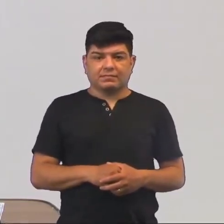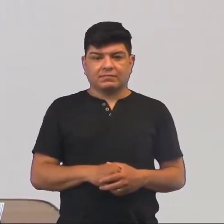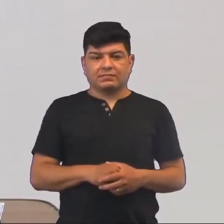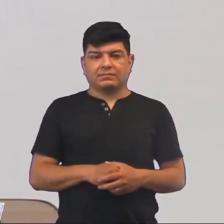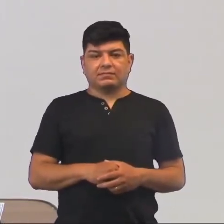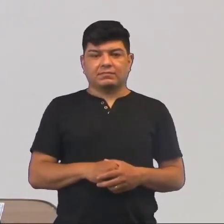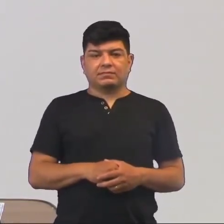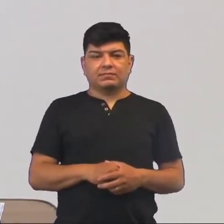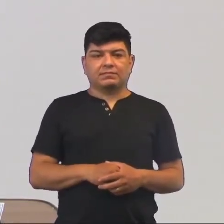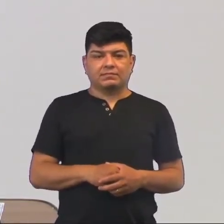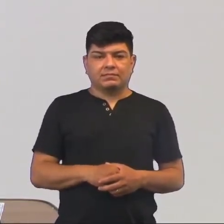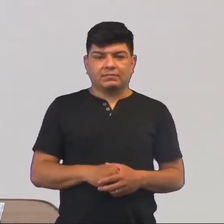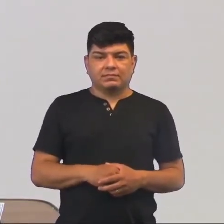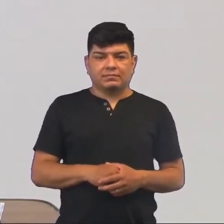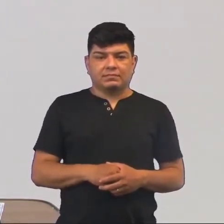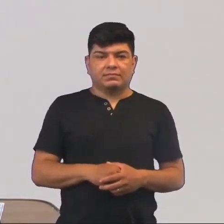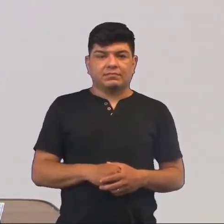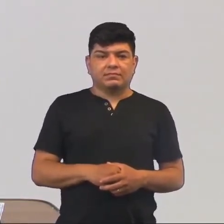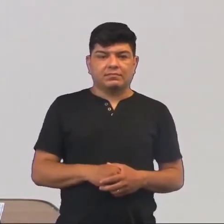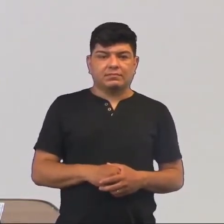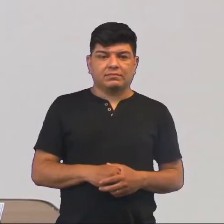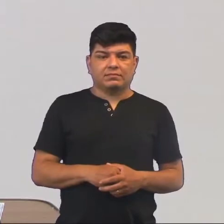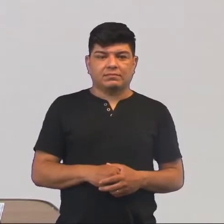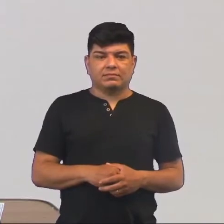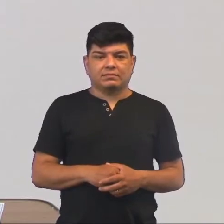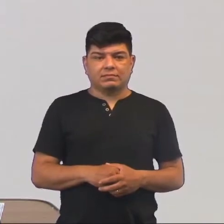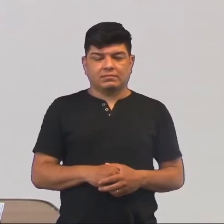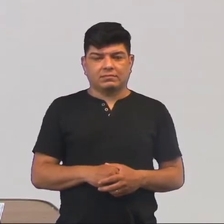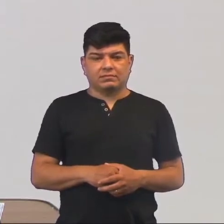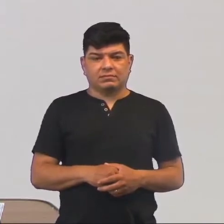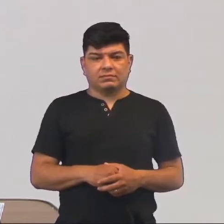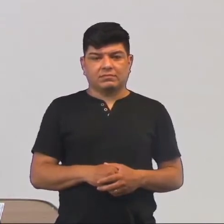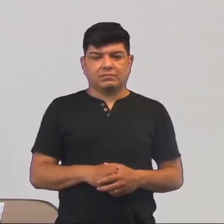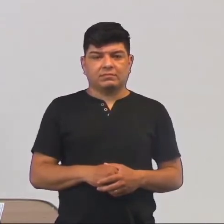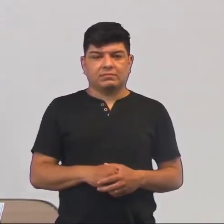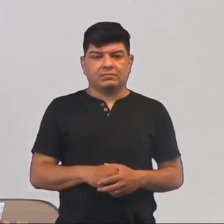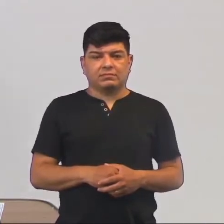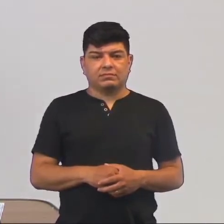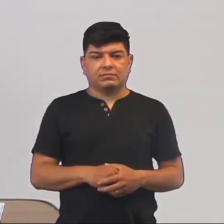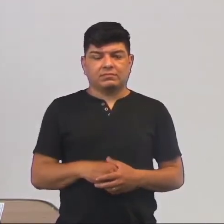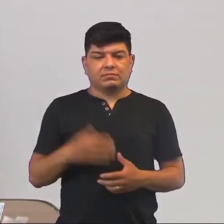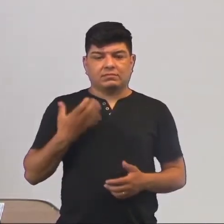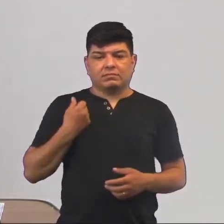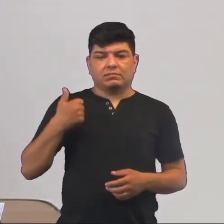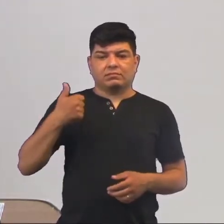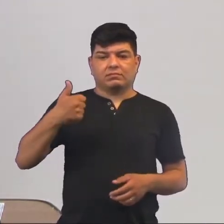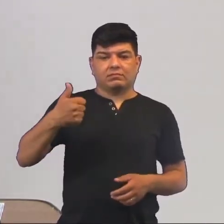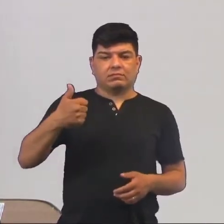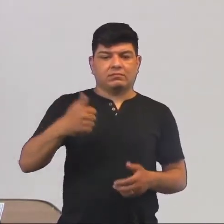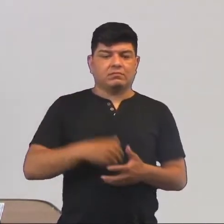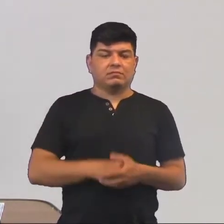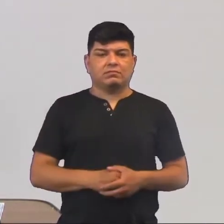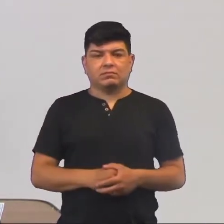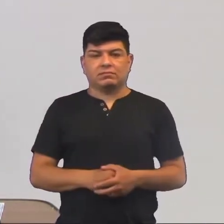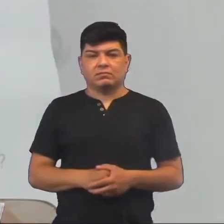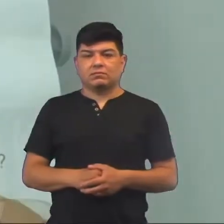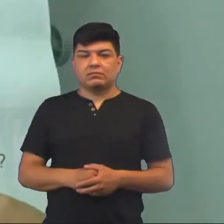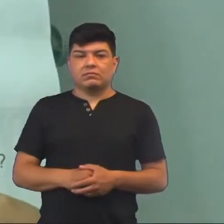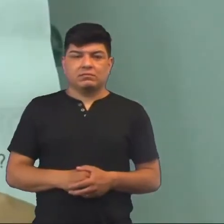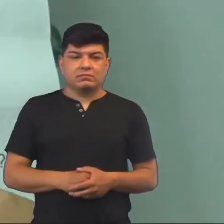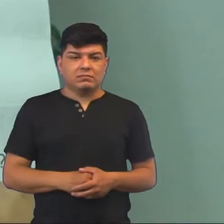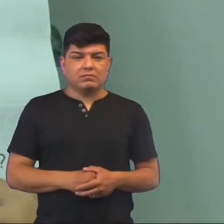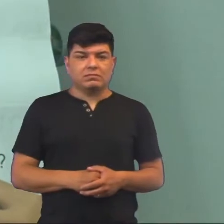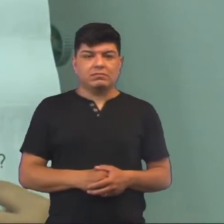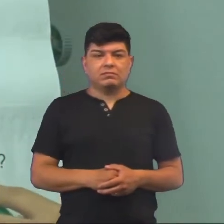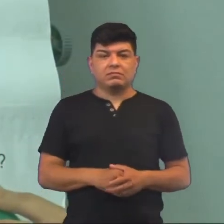Vou só virar aqui um pouquinho para a gente poder fazer a leitura. Ó. Questão 1, vamos lá.